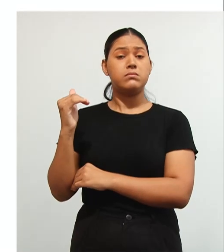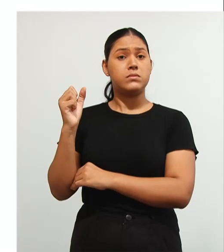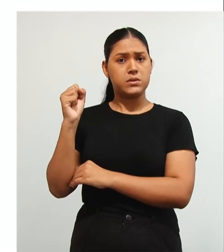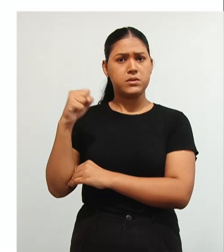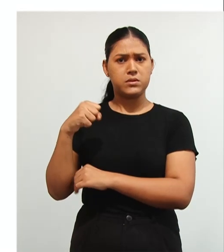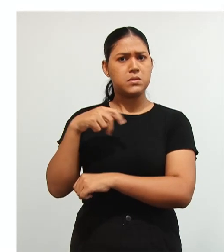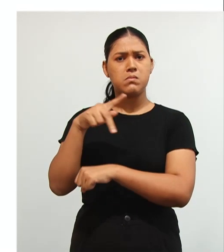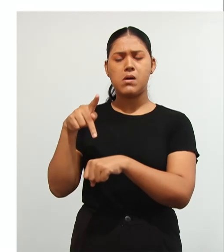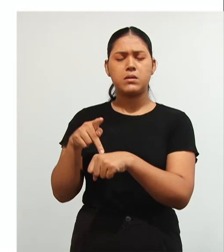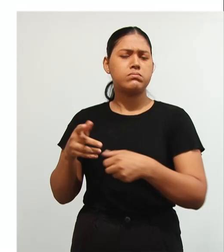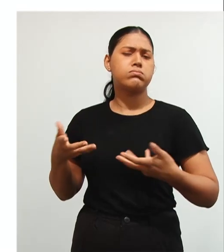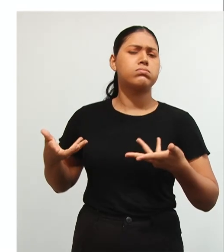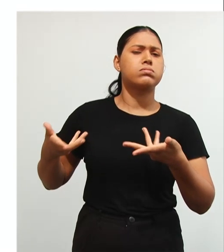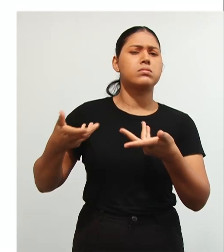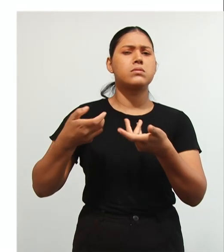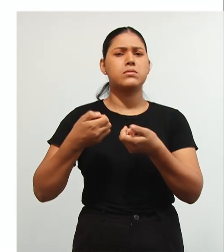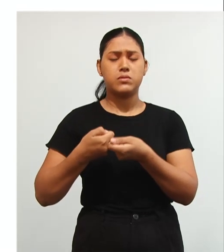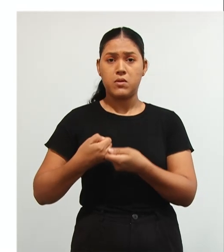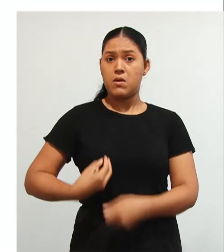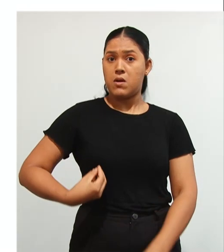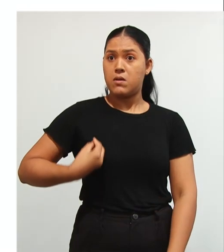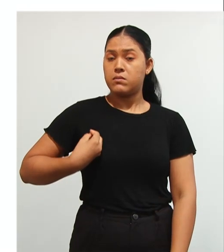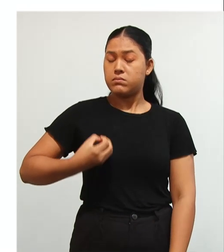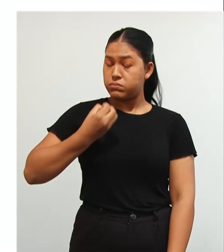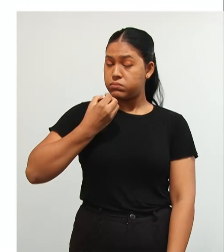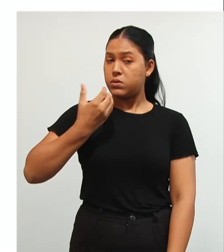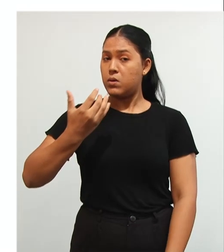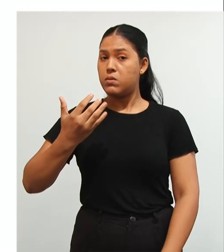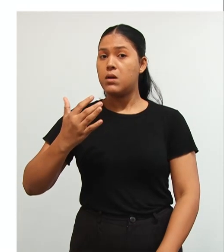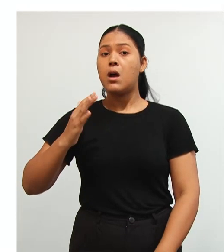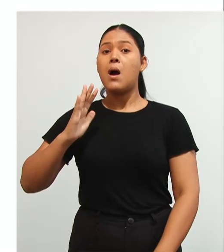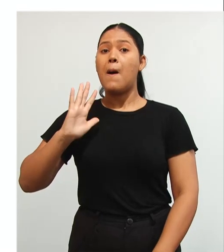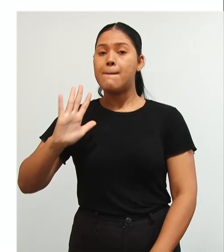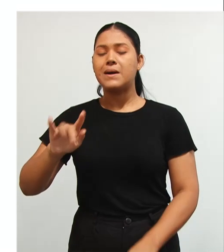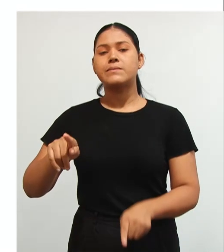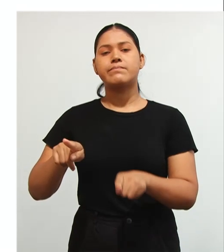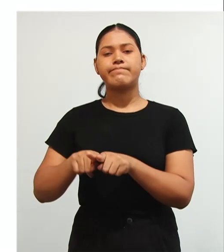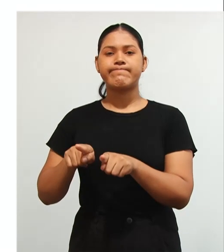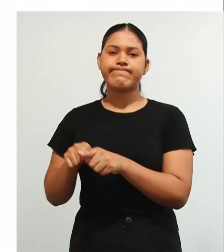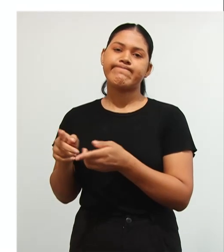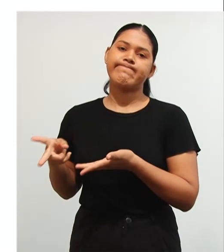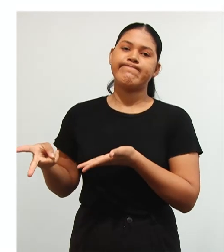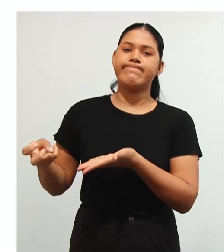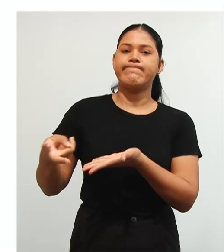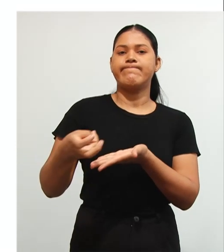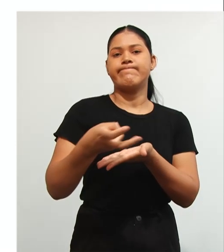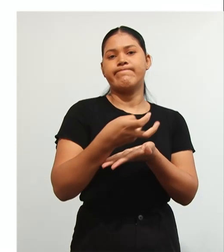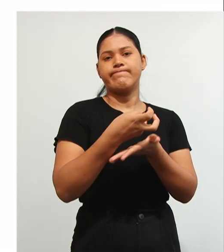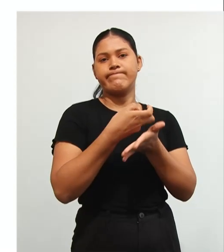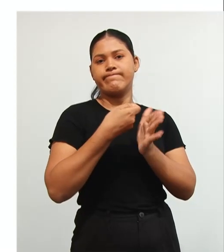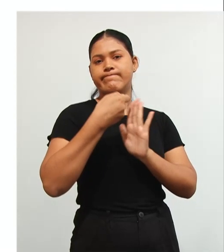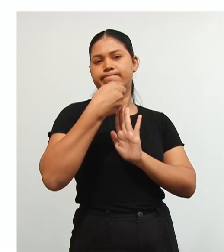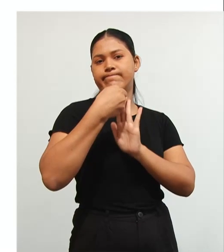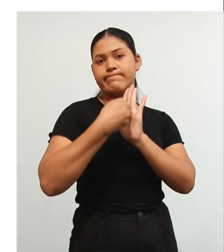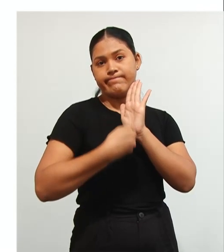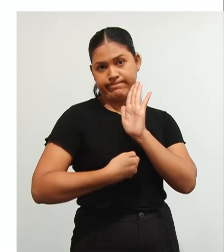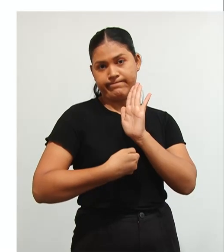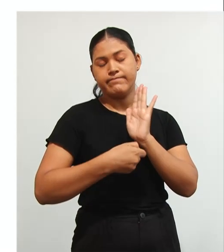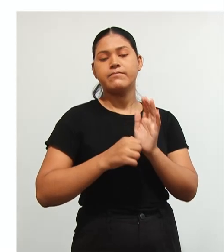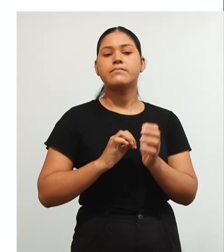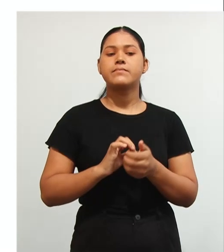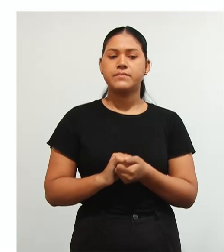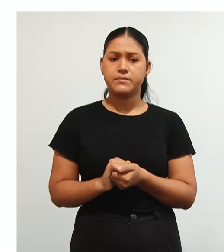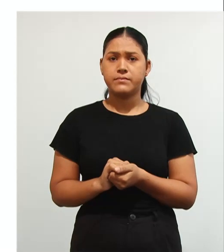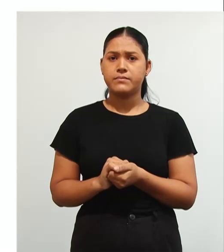também pela qualidade do gasto público e dos serviços prestados à sociedade. Outro argumento comumente usado por